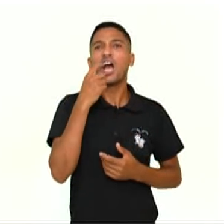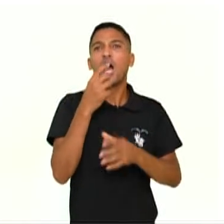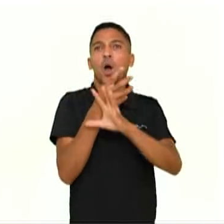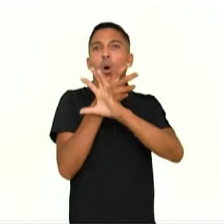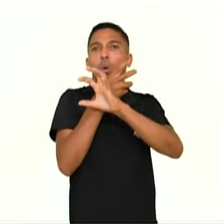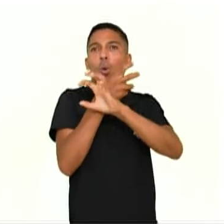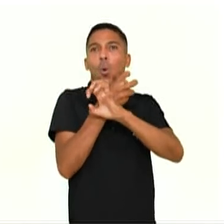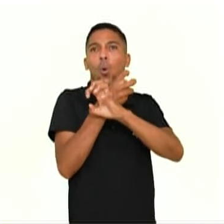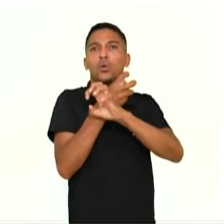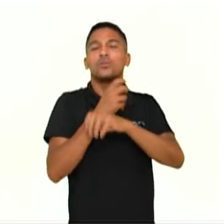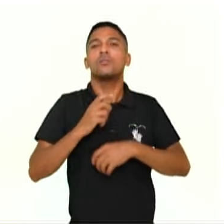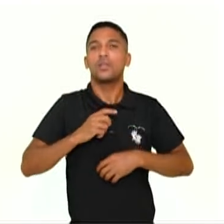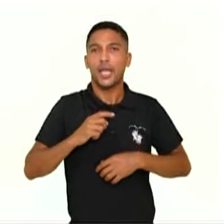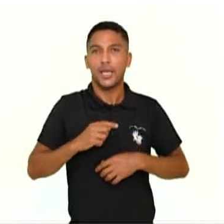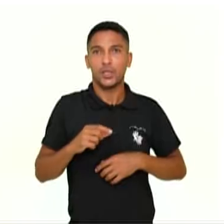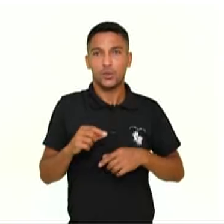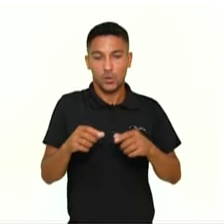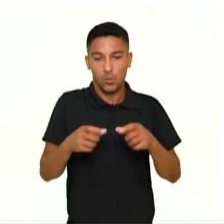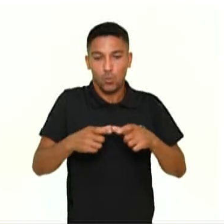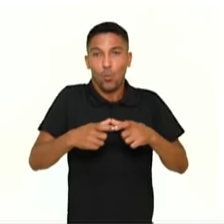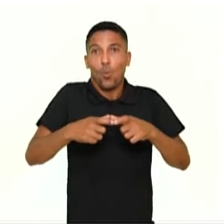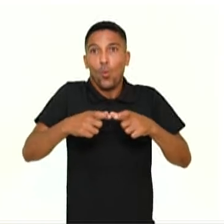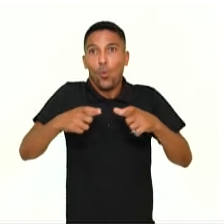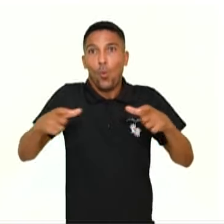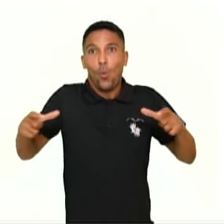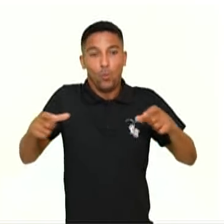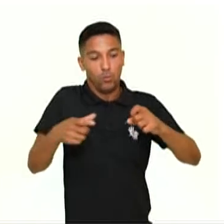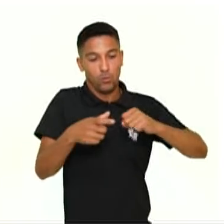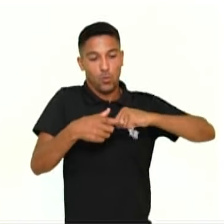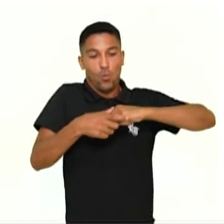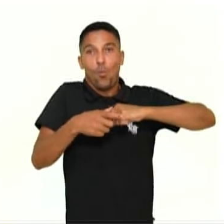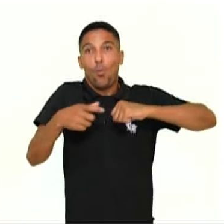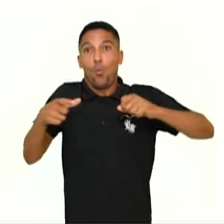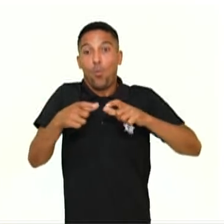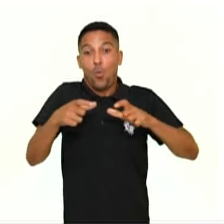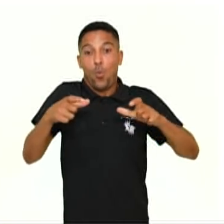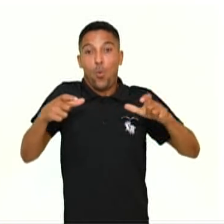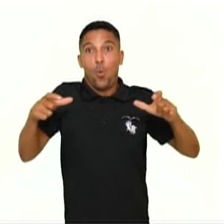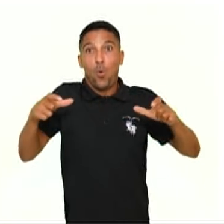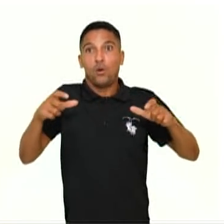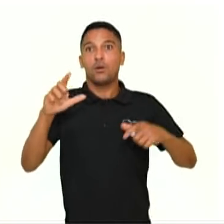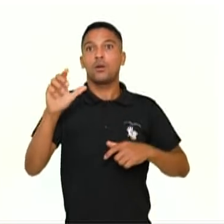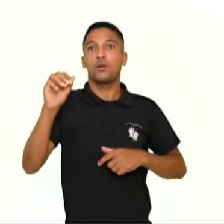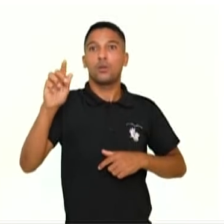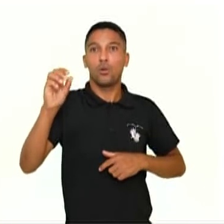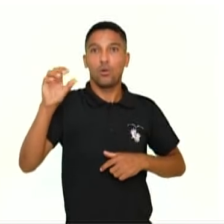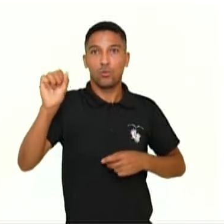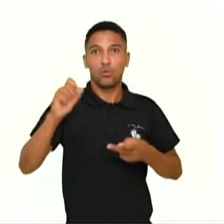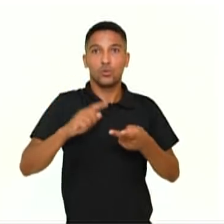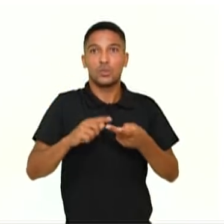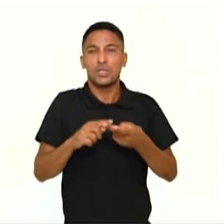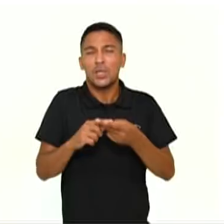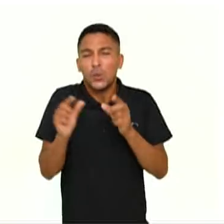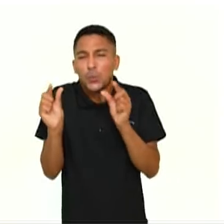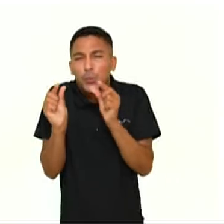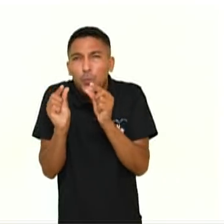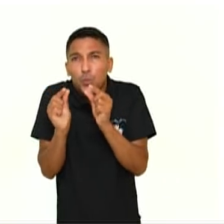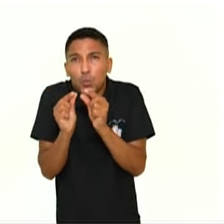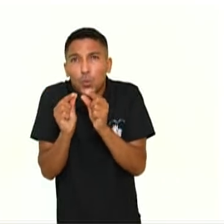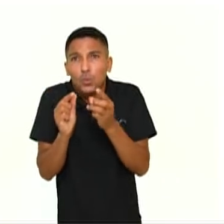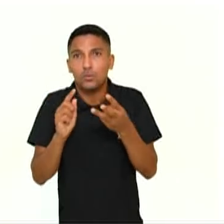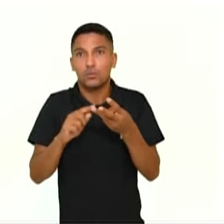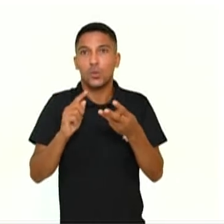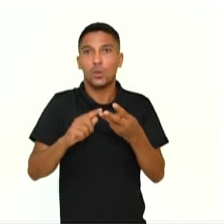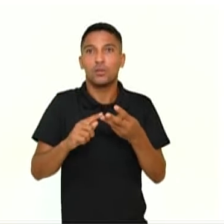em longos, curtos, planos e irregulares. Analisando as alternativas a seguir, marque aquela em que